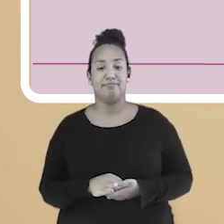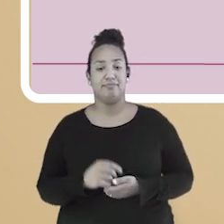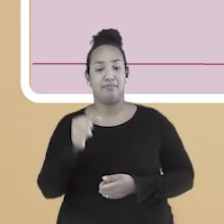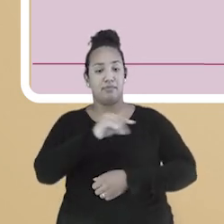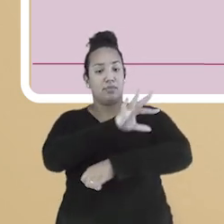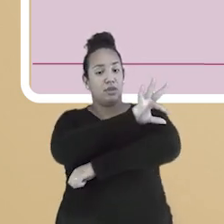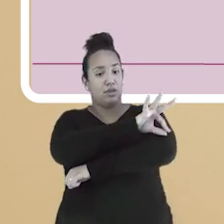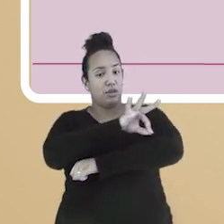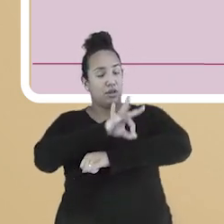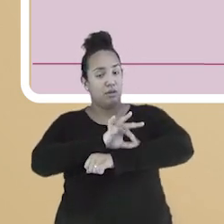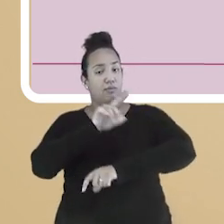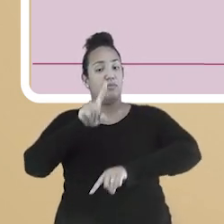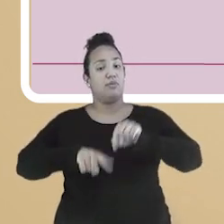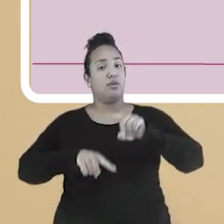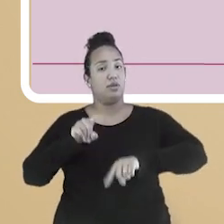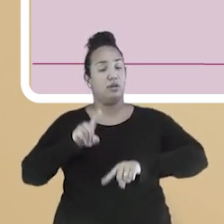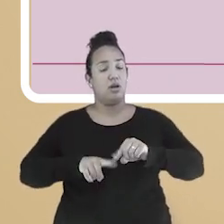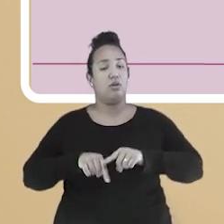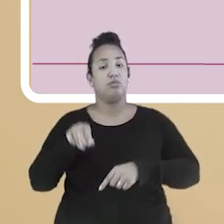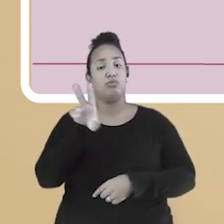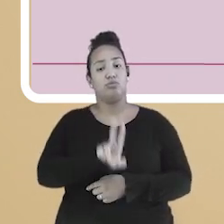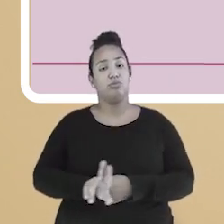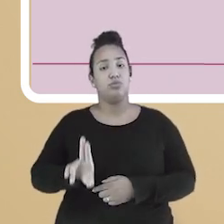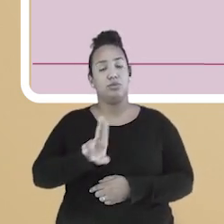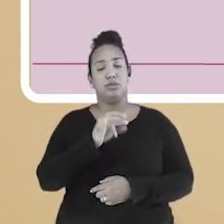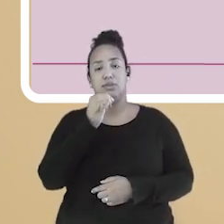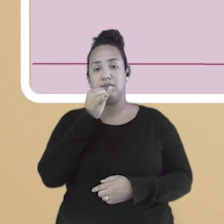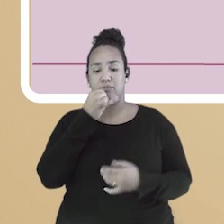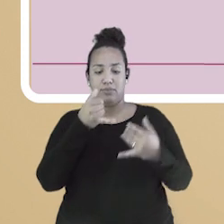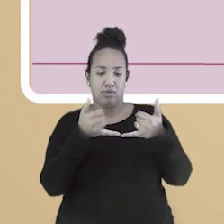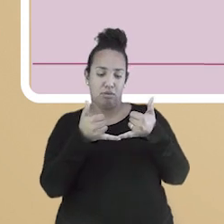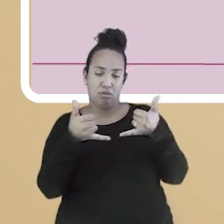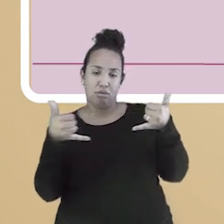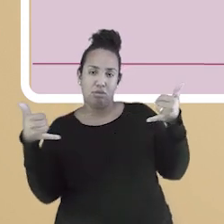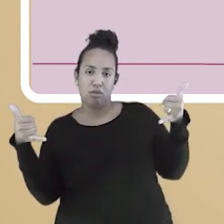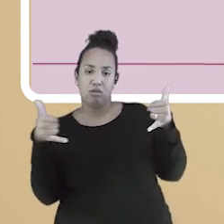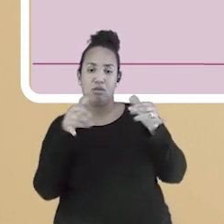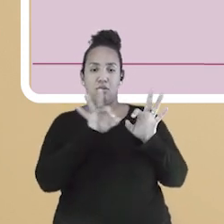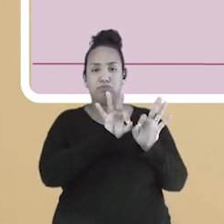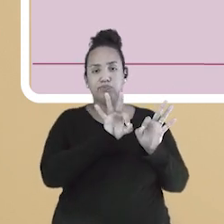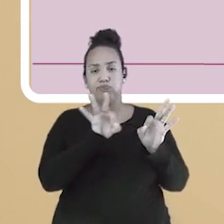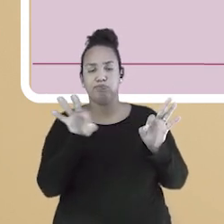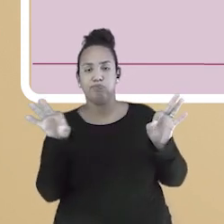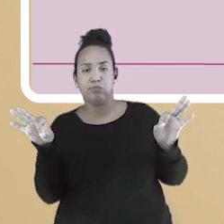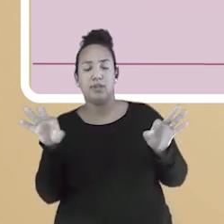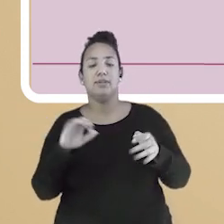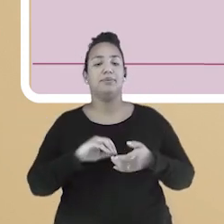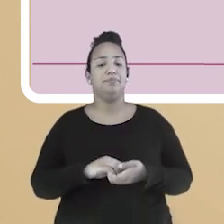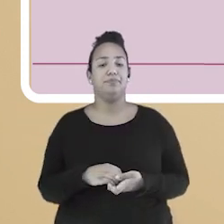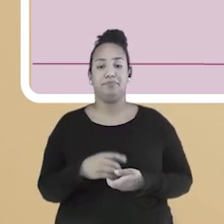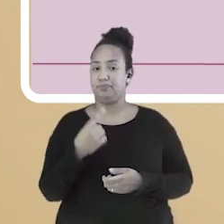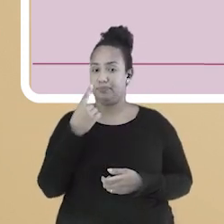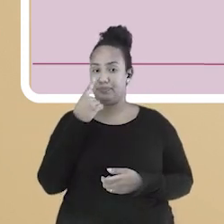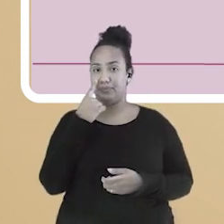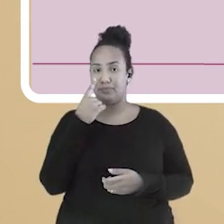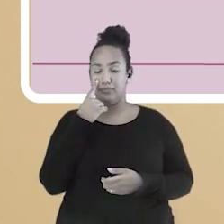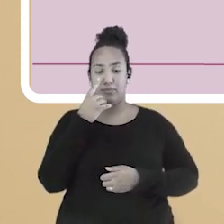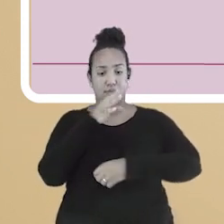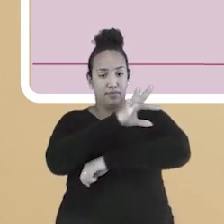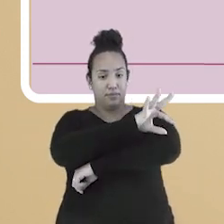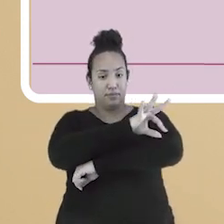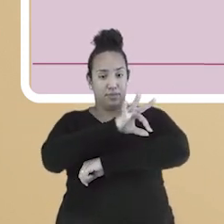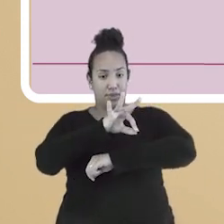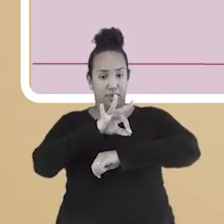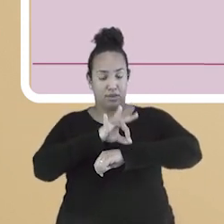objeto usado para desenhar linhas retas ou medir comprimentos. Repare que as réguas são partes de